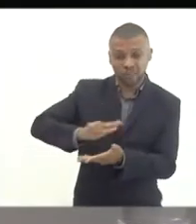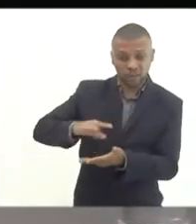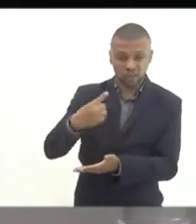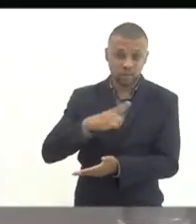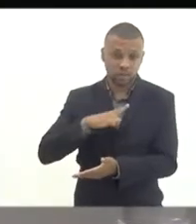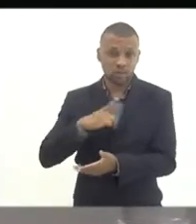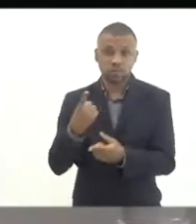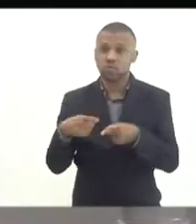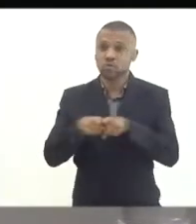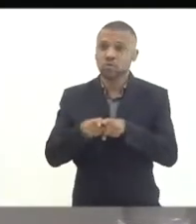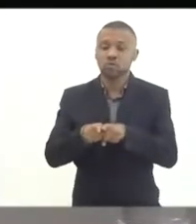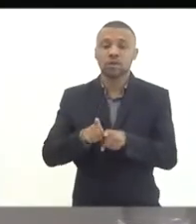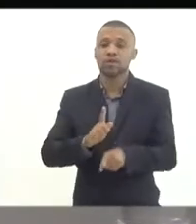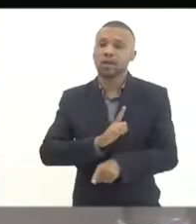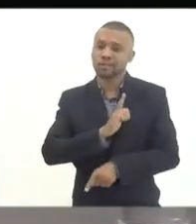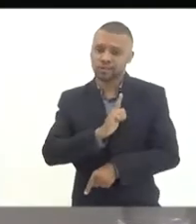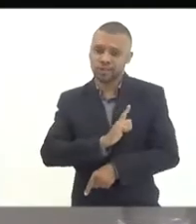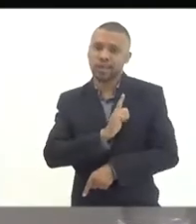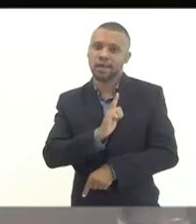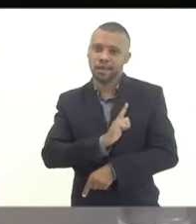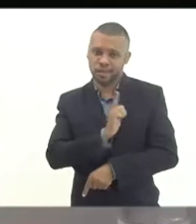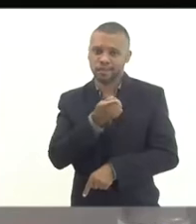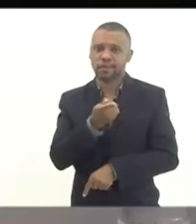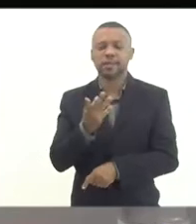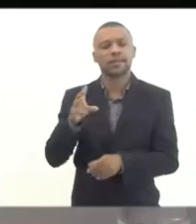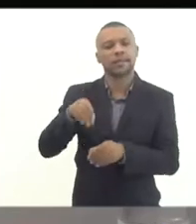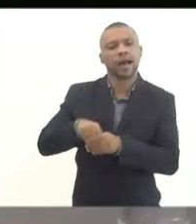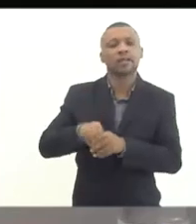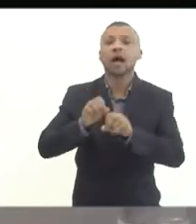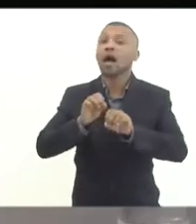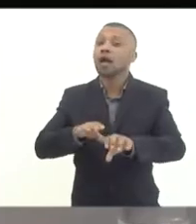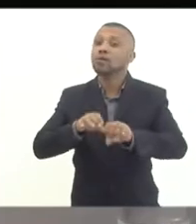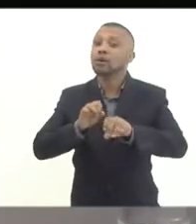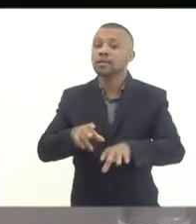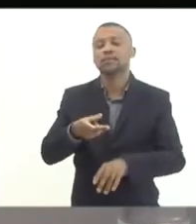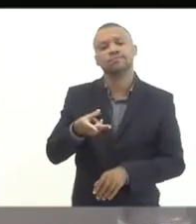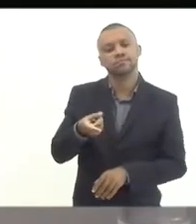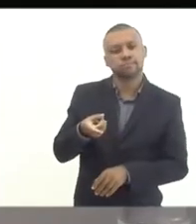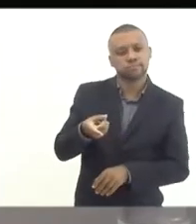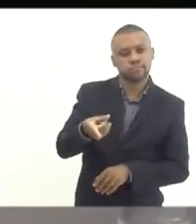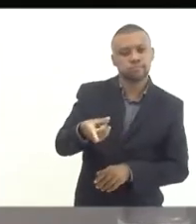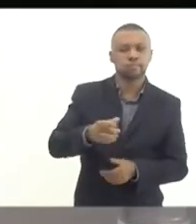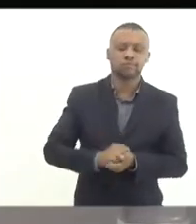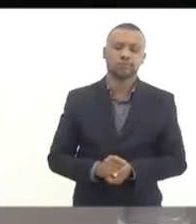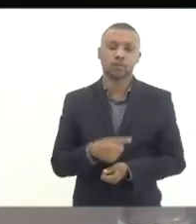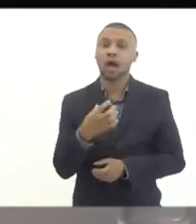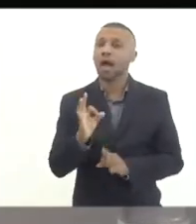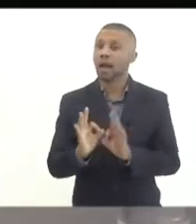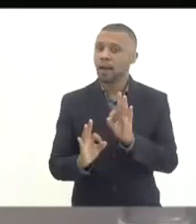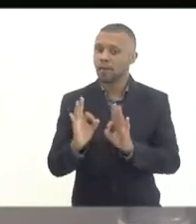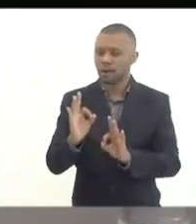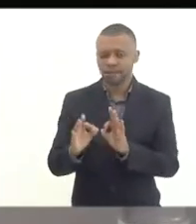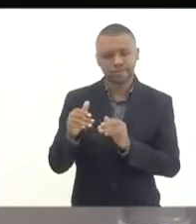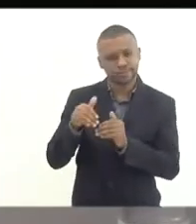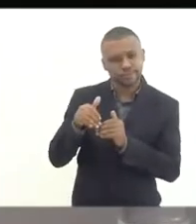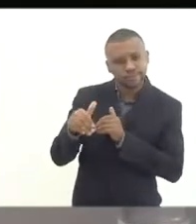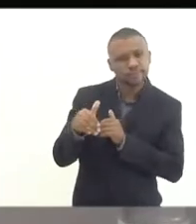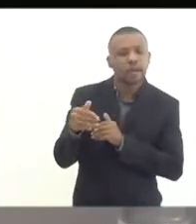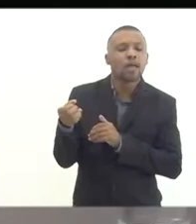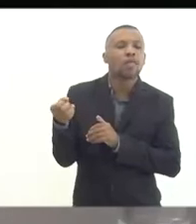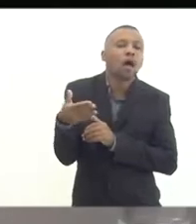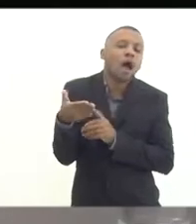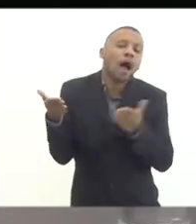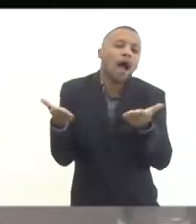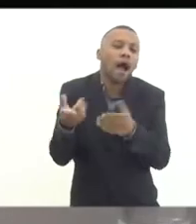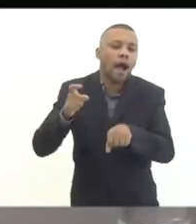com nossa nossa gerência de educação permanente nós elaboramos recentemente agora